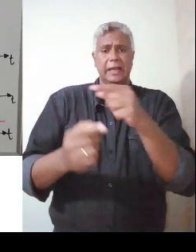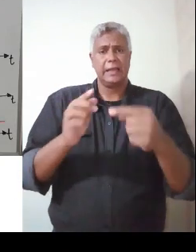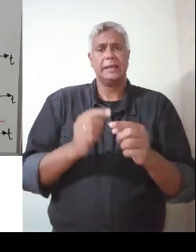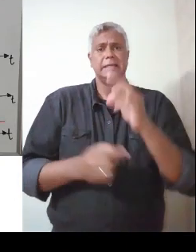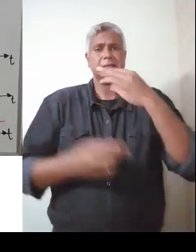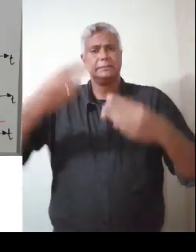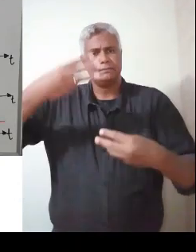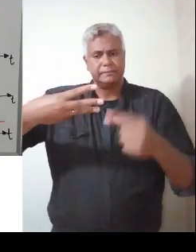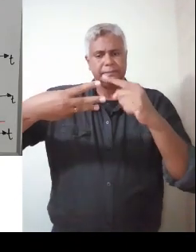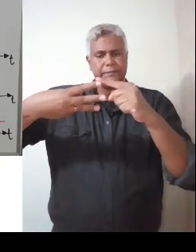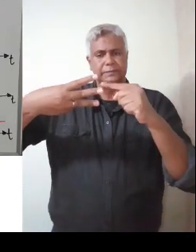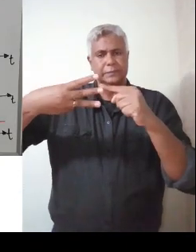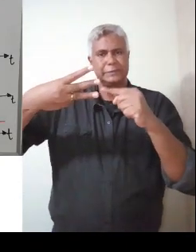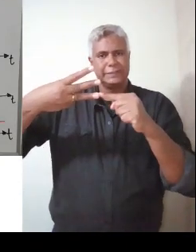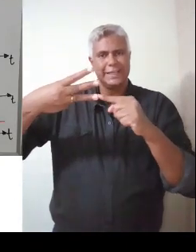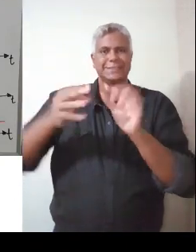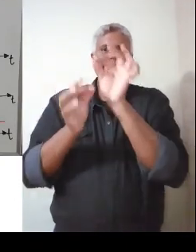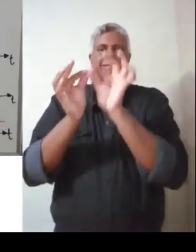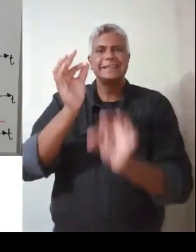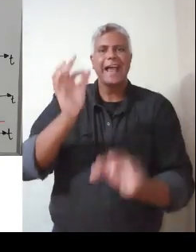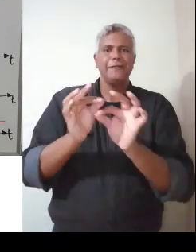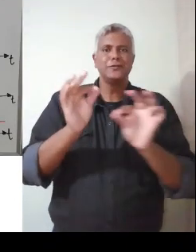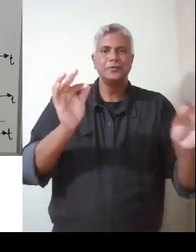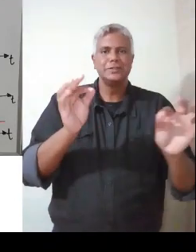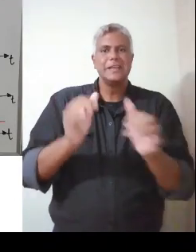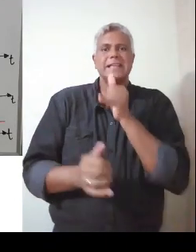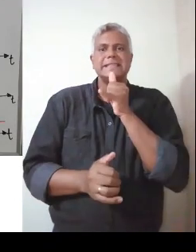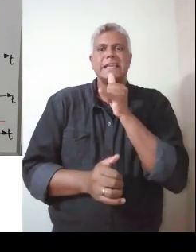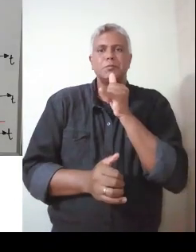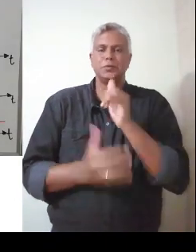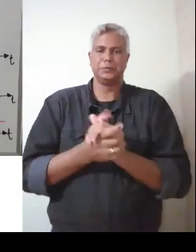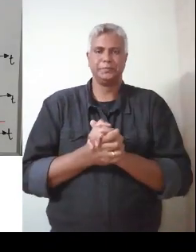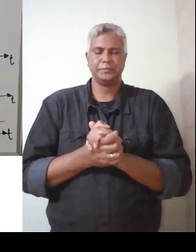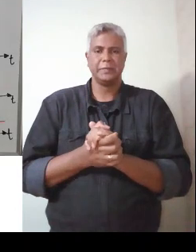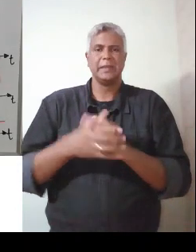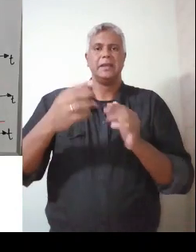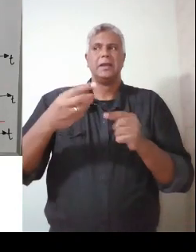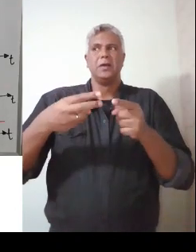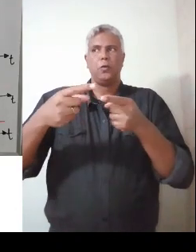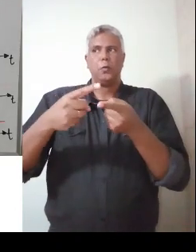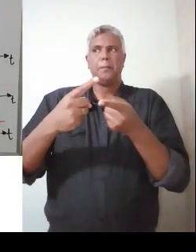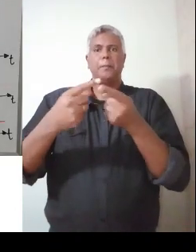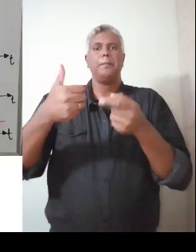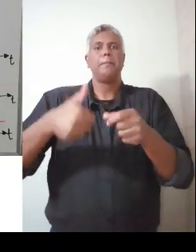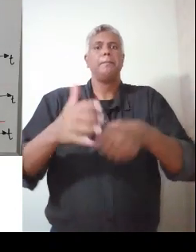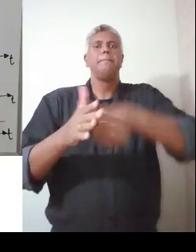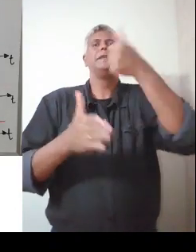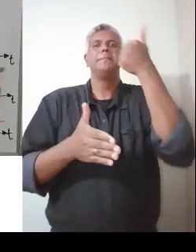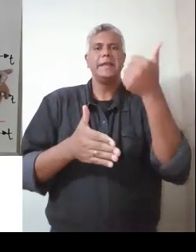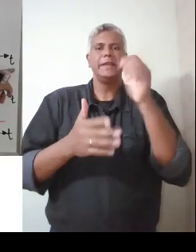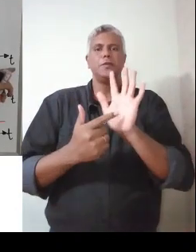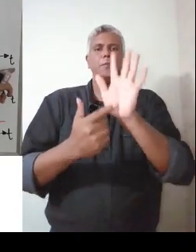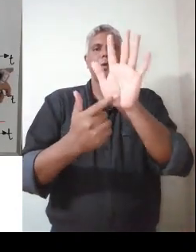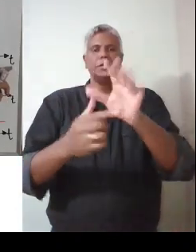destaquei aqui para vocês. Os dois primeiros são gráficos, como os eixos indicam, de posição